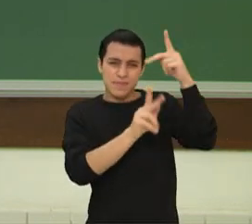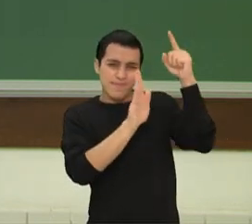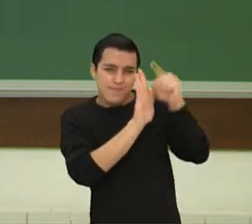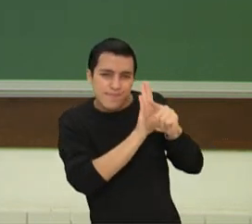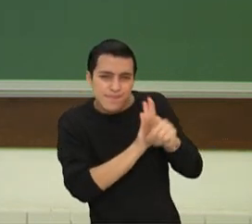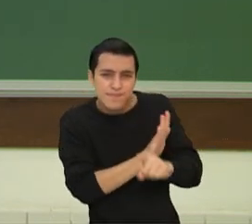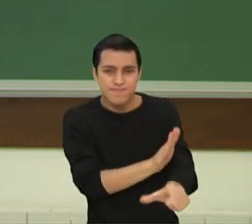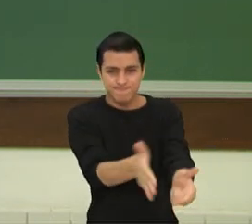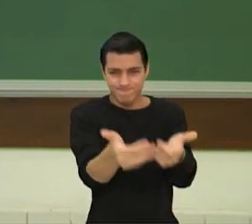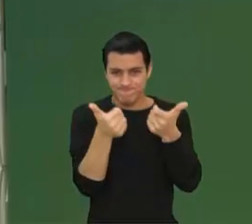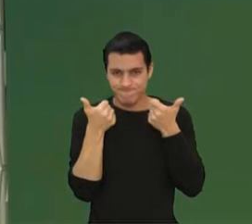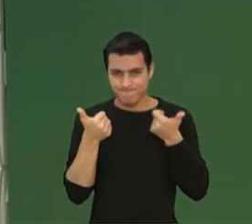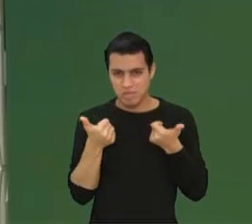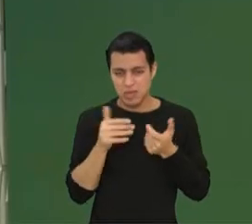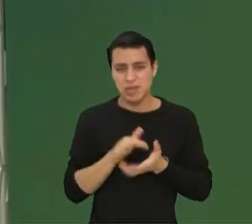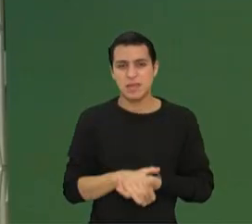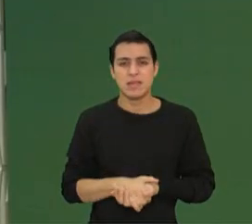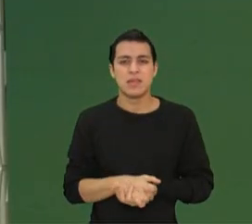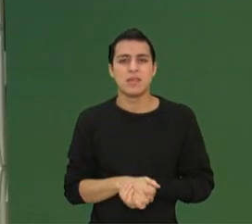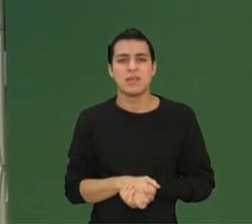enquete.